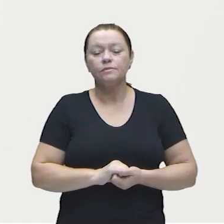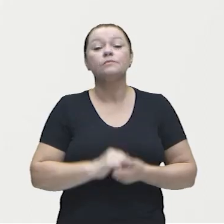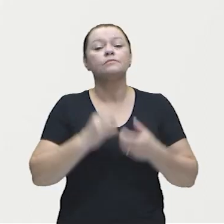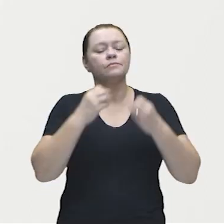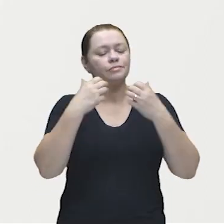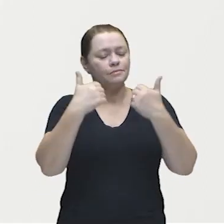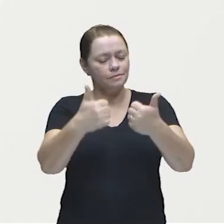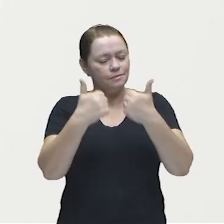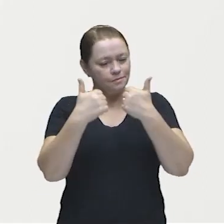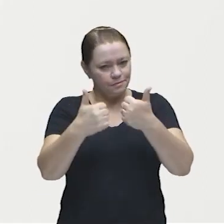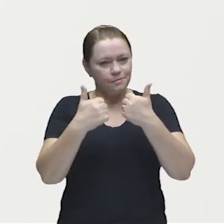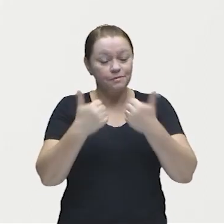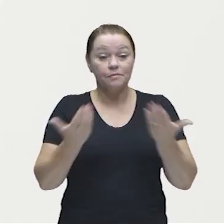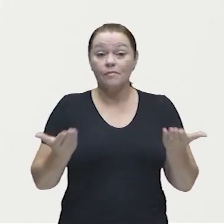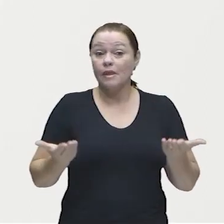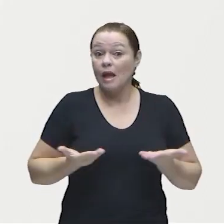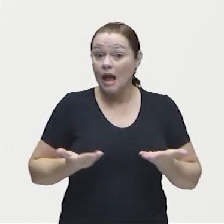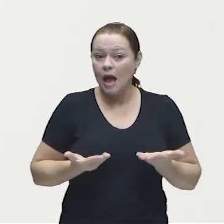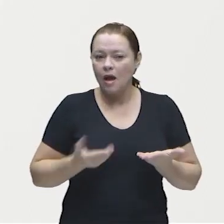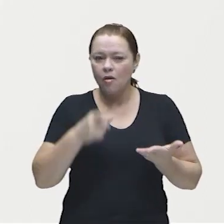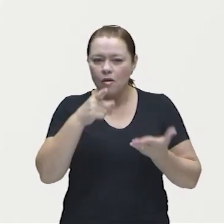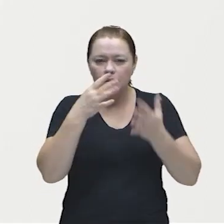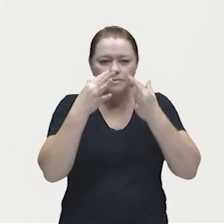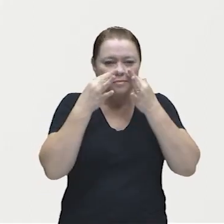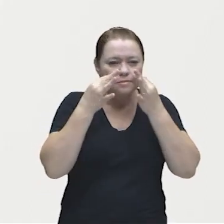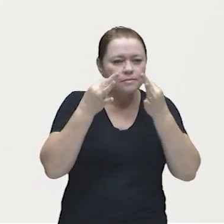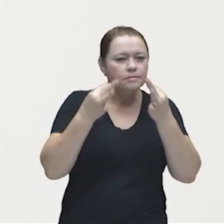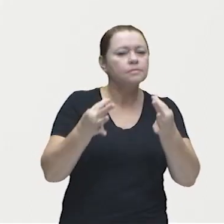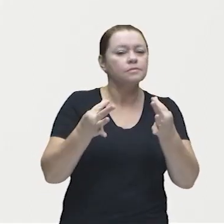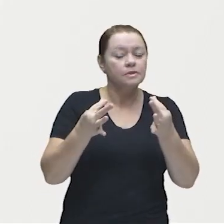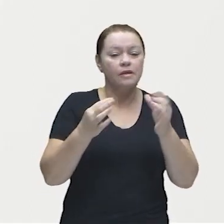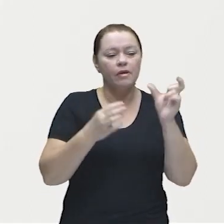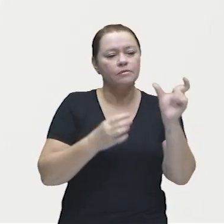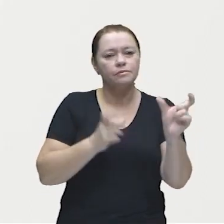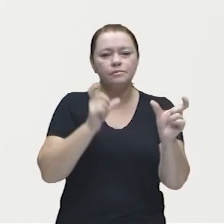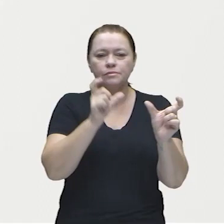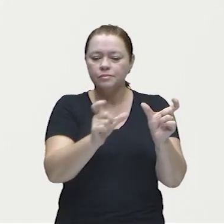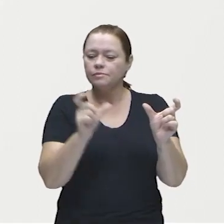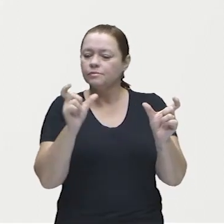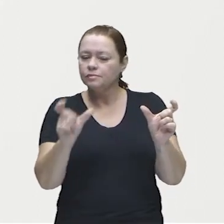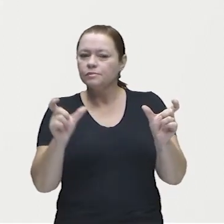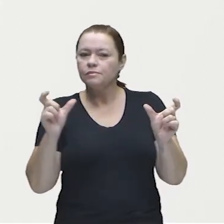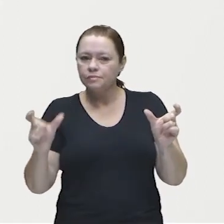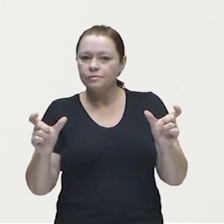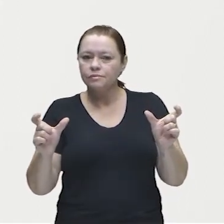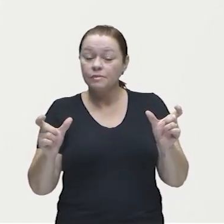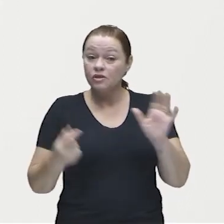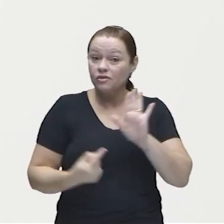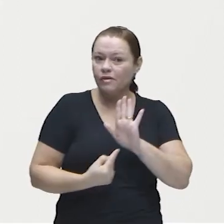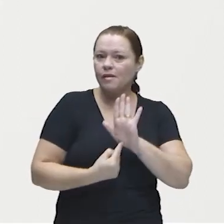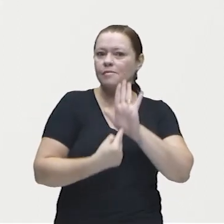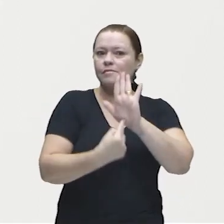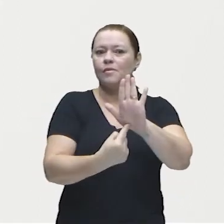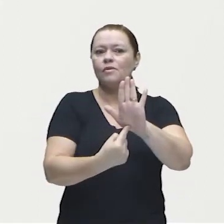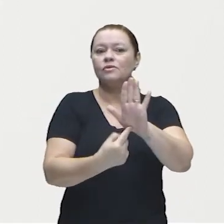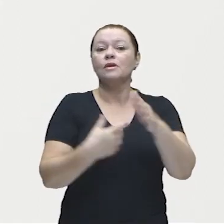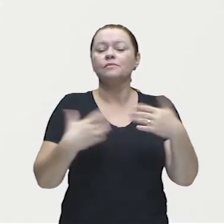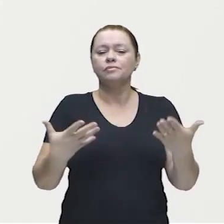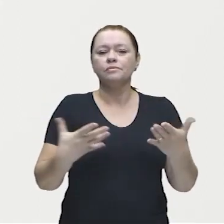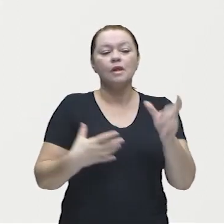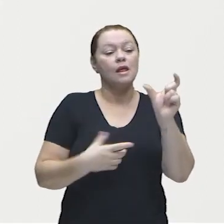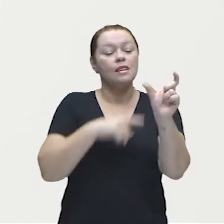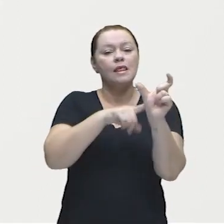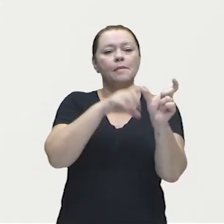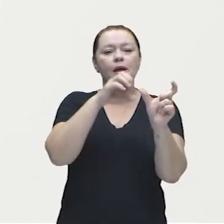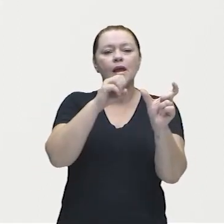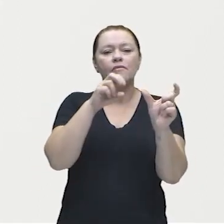Muito bem. Agora que vocês observaram essas palavras, nós vamos desvendar. Na palavra ouro,